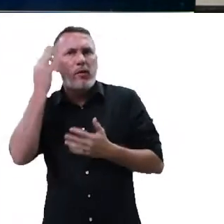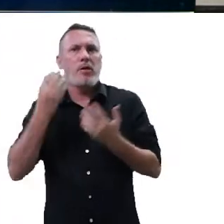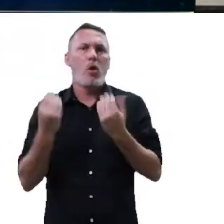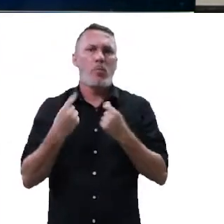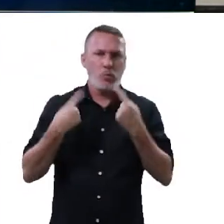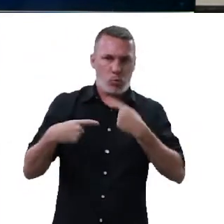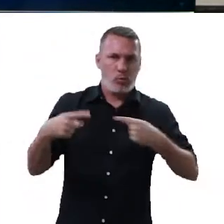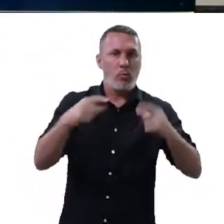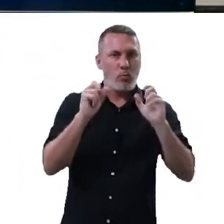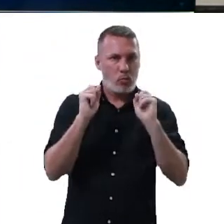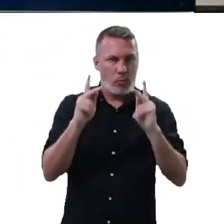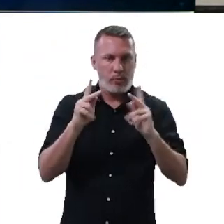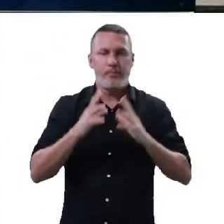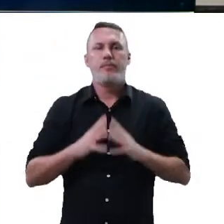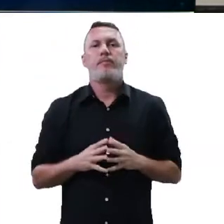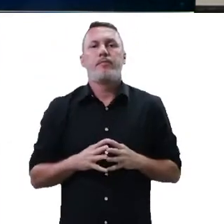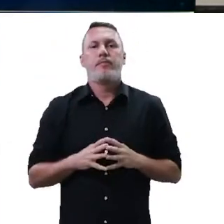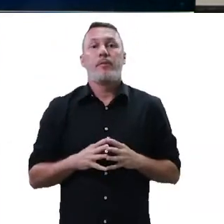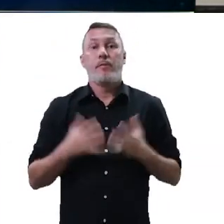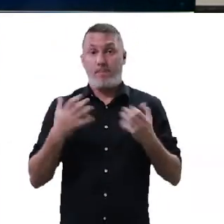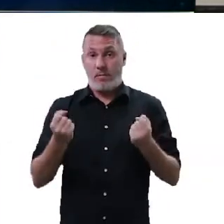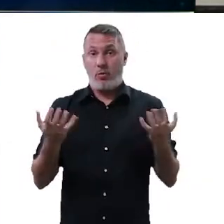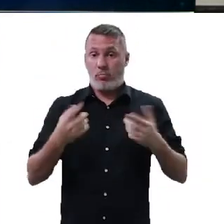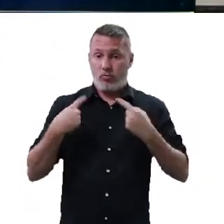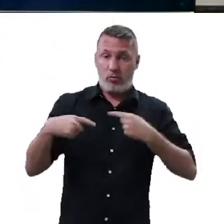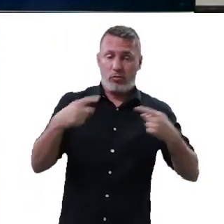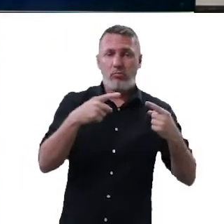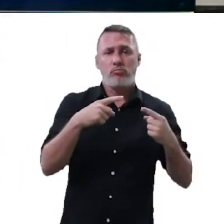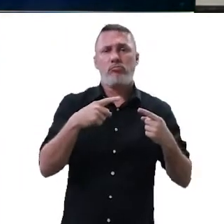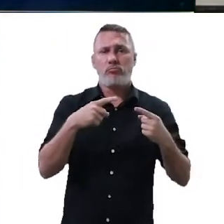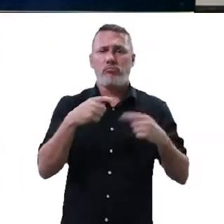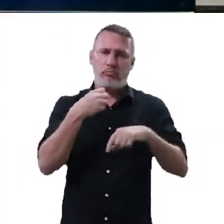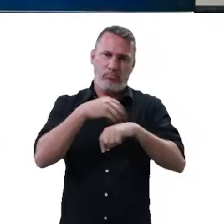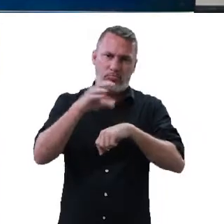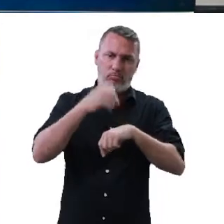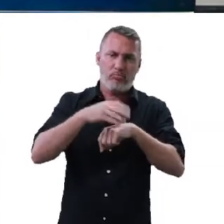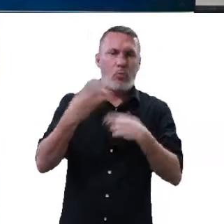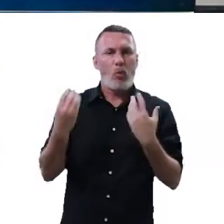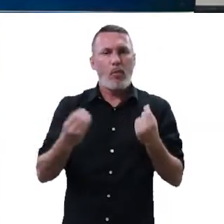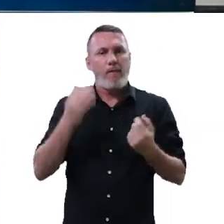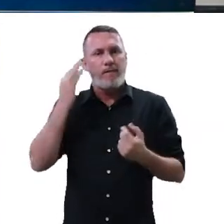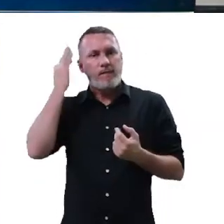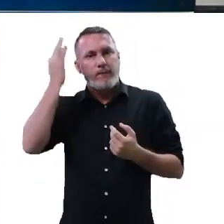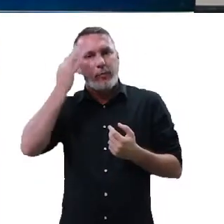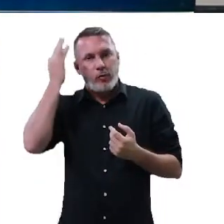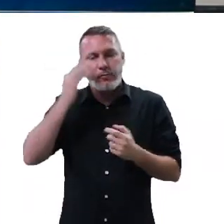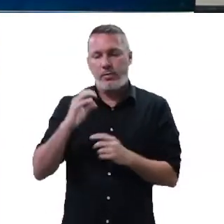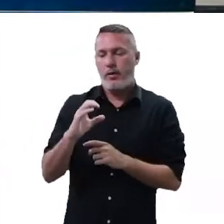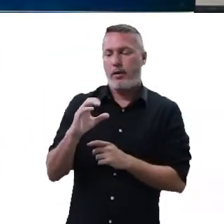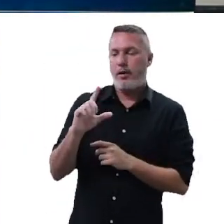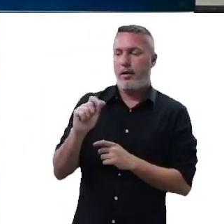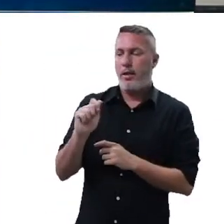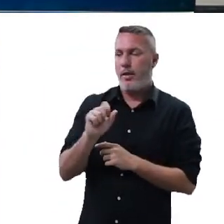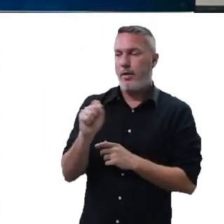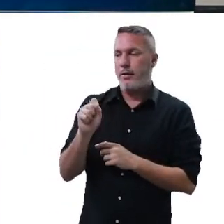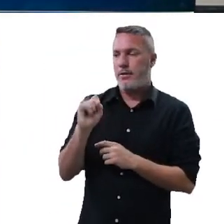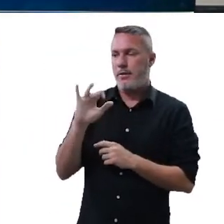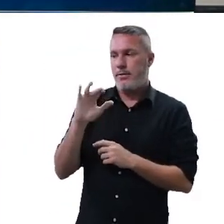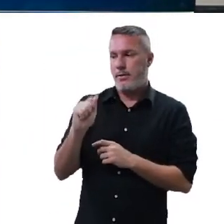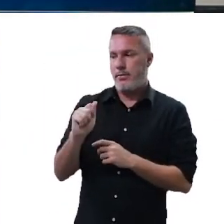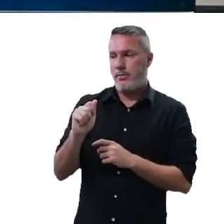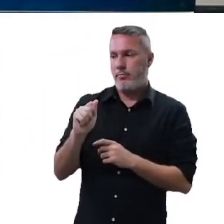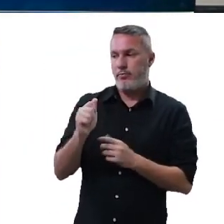e das discussões, ok? Então, nós vamos discutir aqui um pouquinho hoje sobre a filosofia